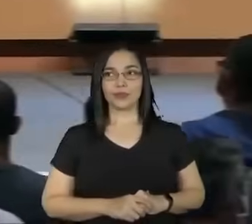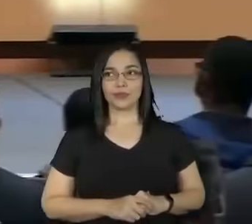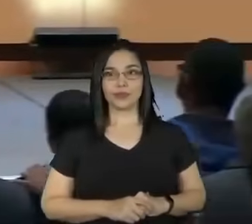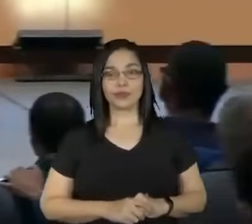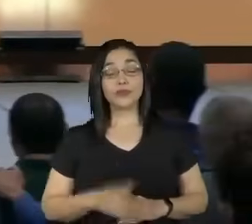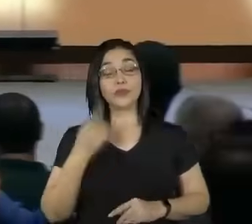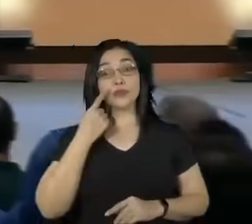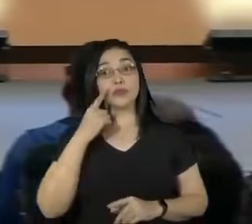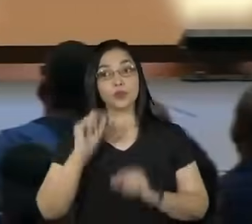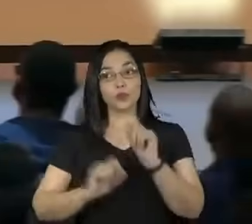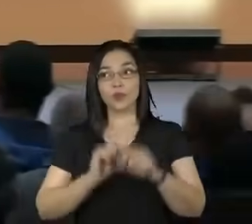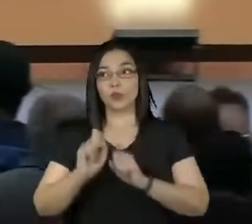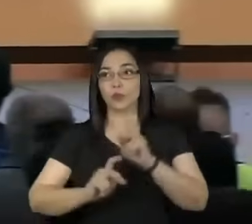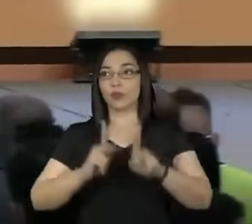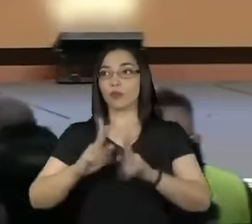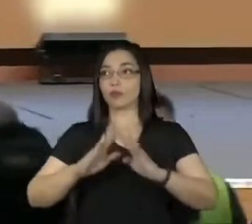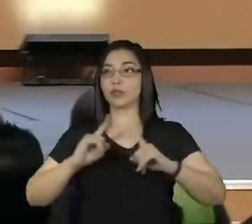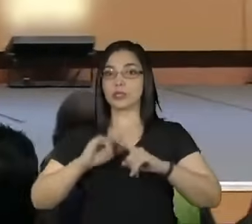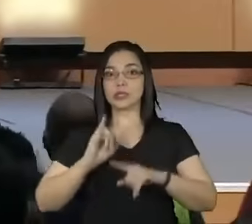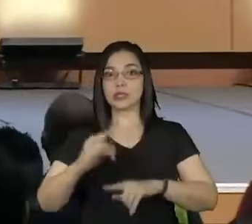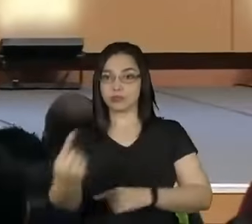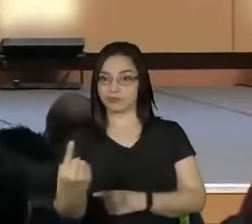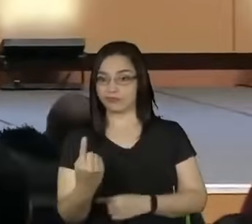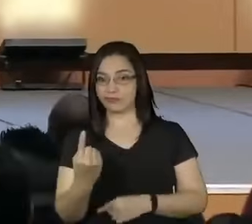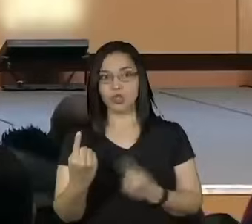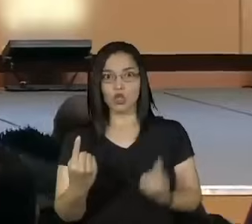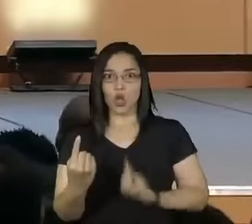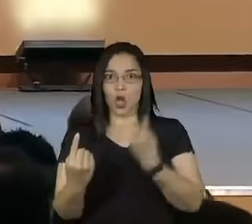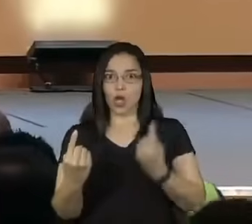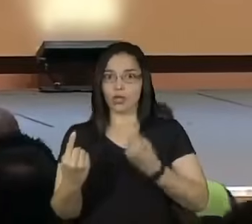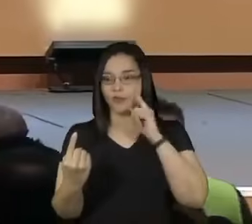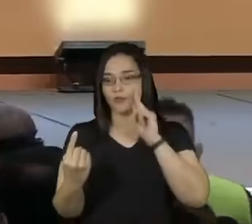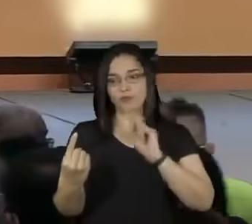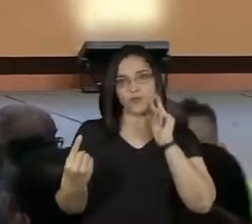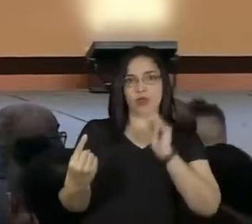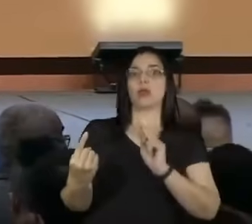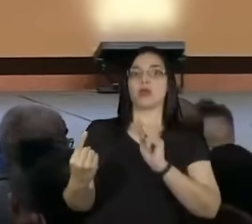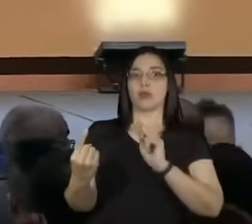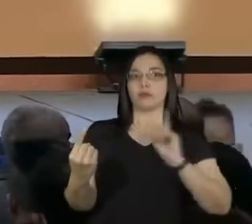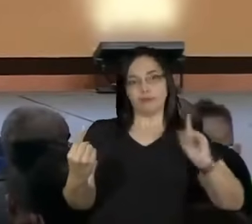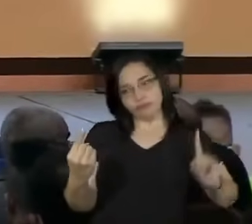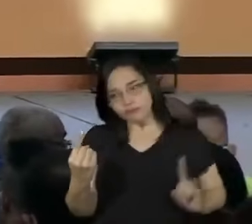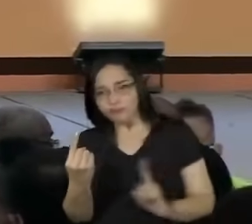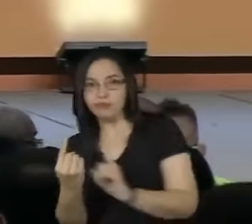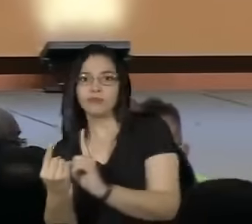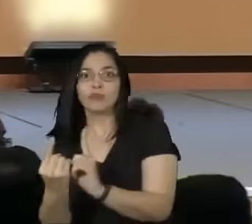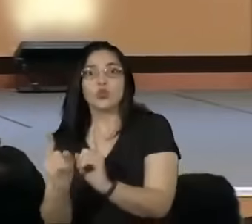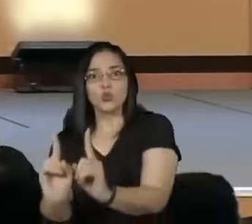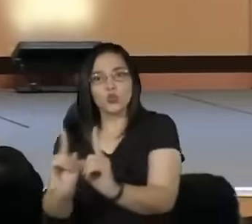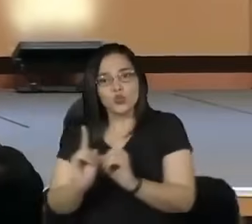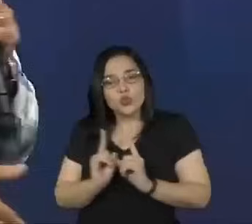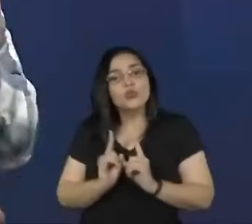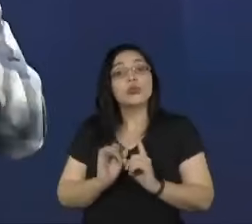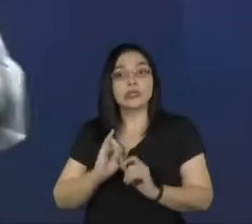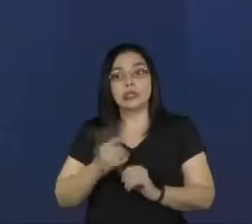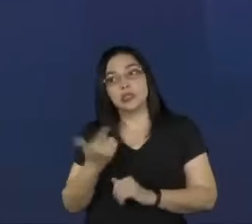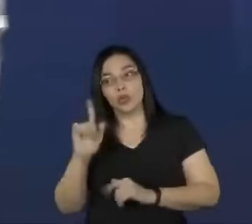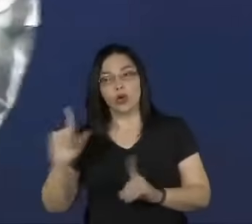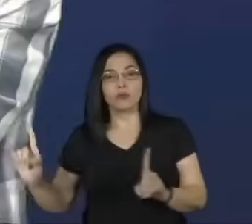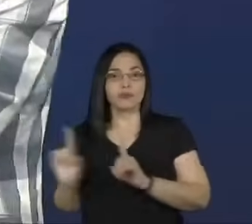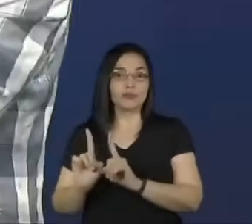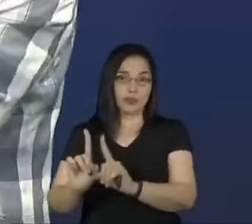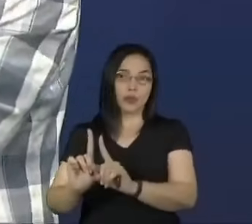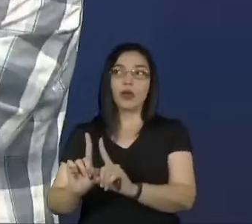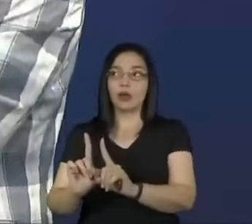Verifique o povo da igreja se alguém tá vindo sozinho verifique para você acompanhar se alguém tá vindo acompanhado por um outro irmão